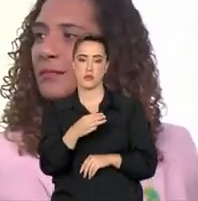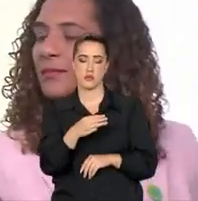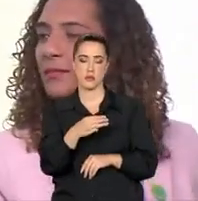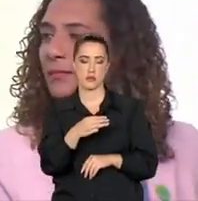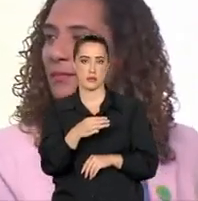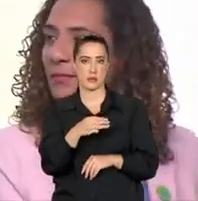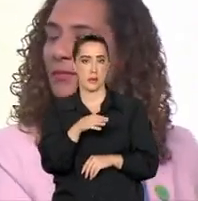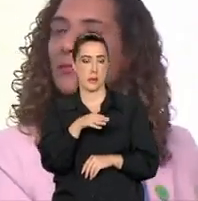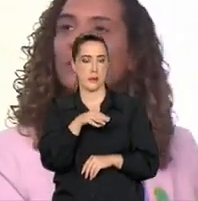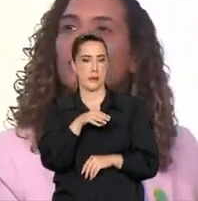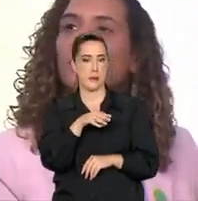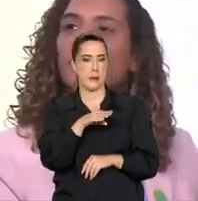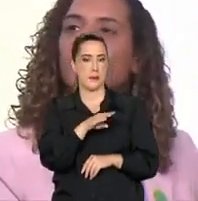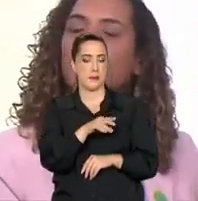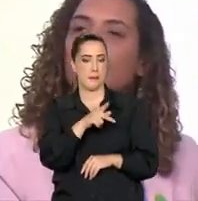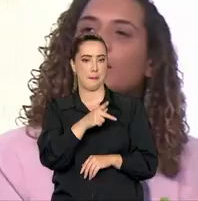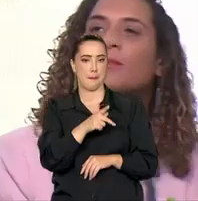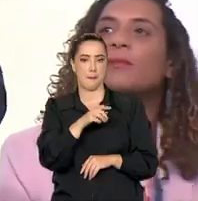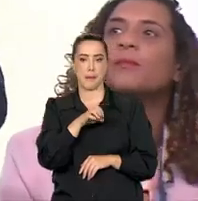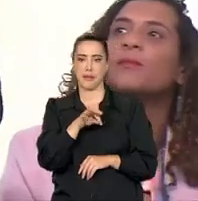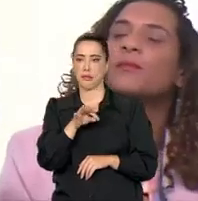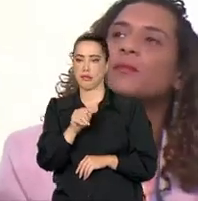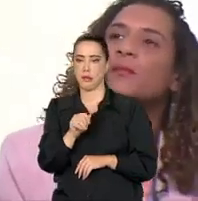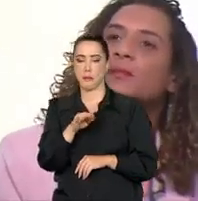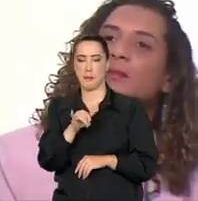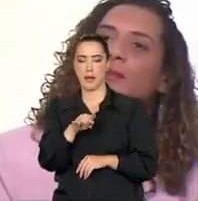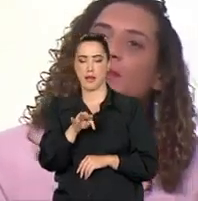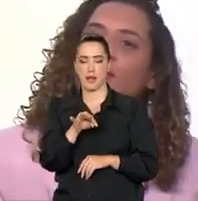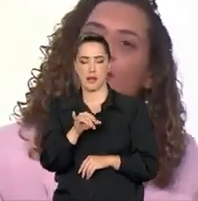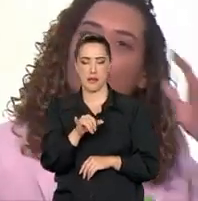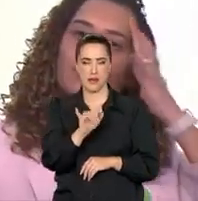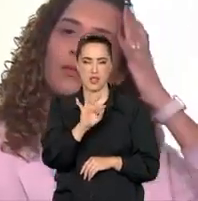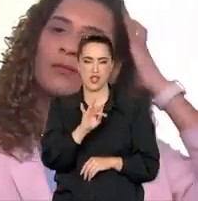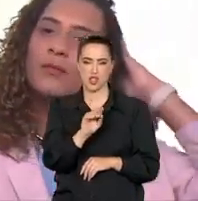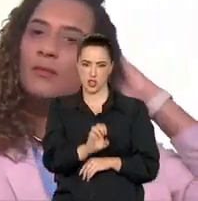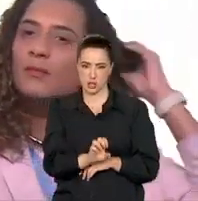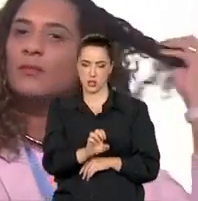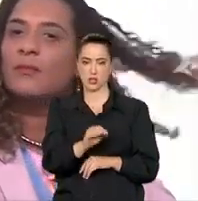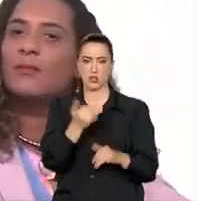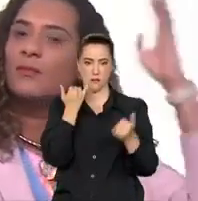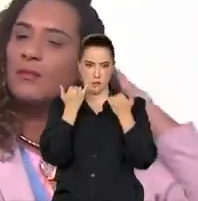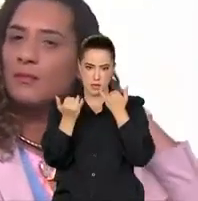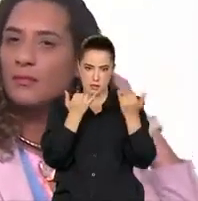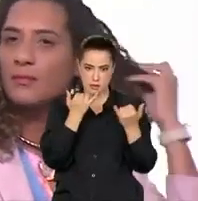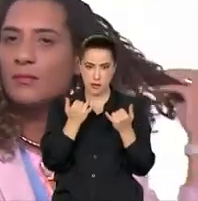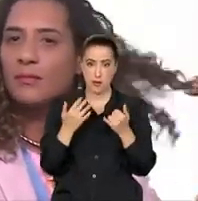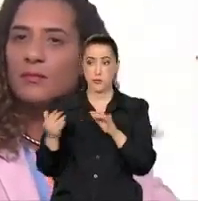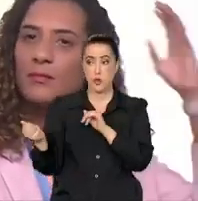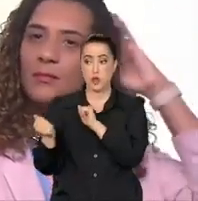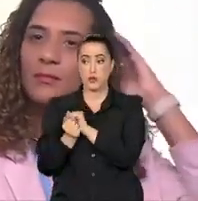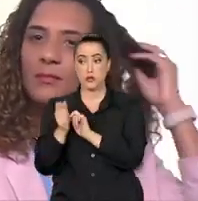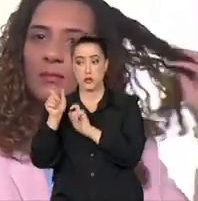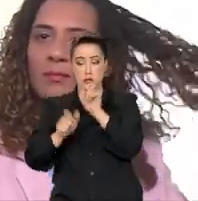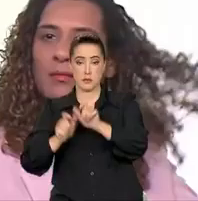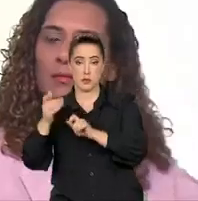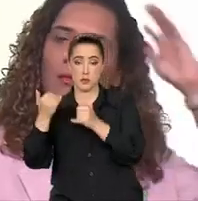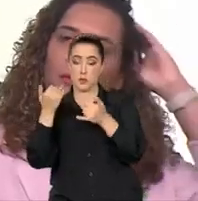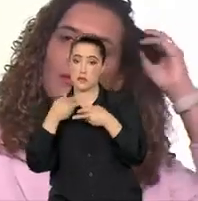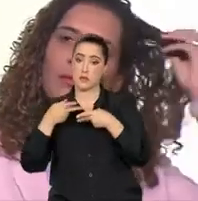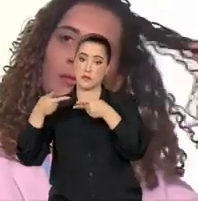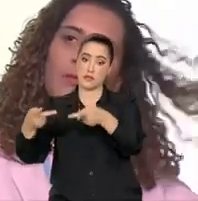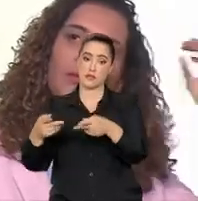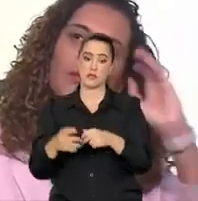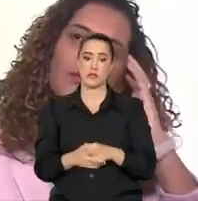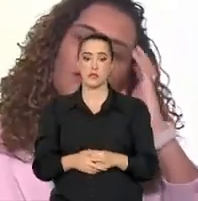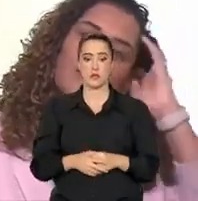de informações, mas também com toda essa rede que faz visitação. Tem a inscrita, porque quem não